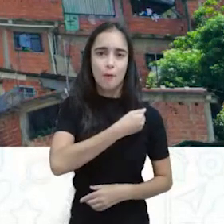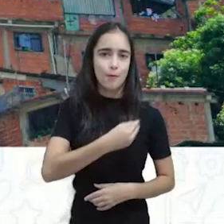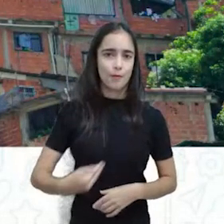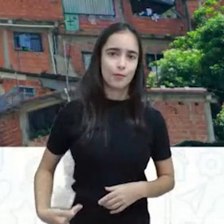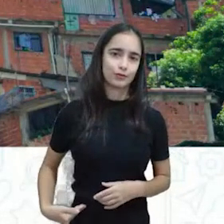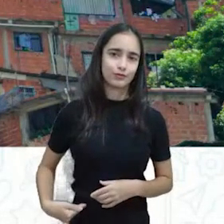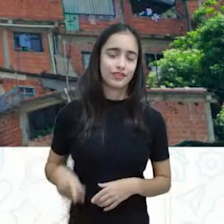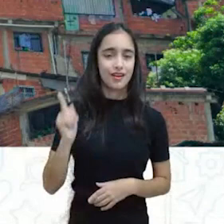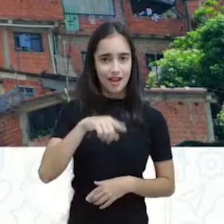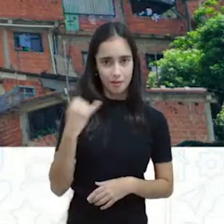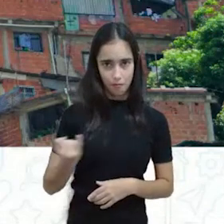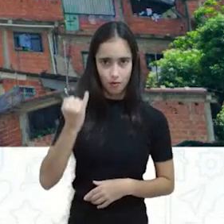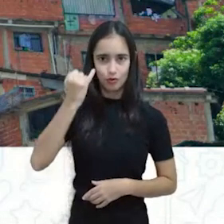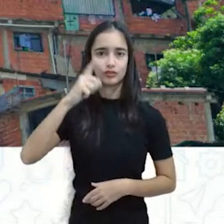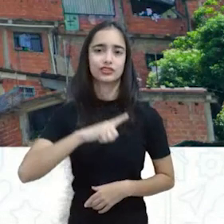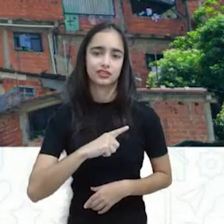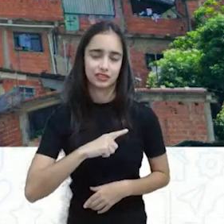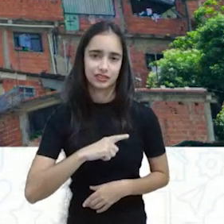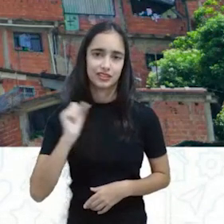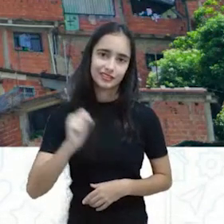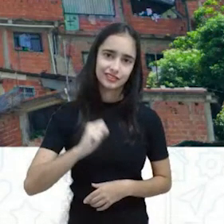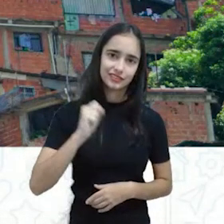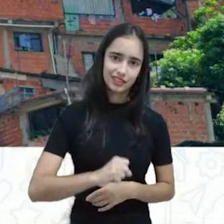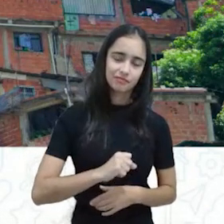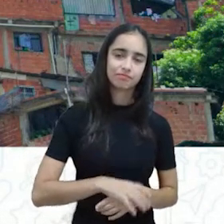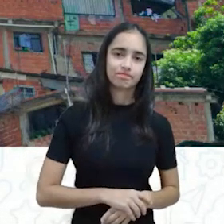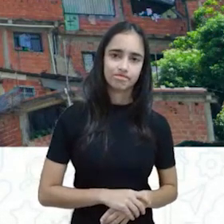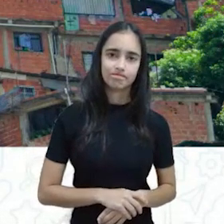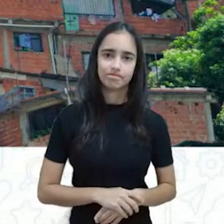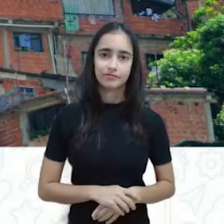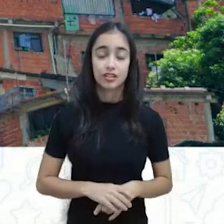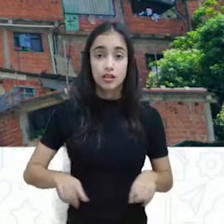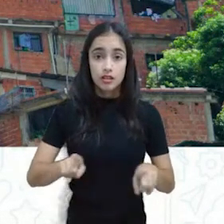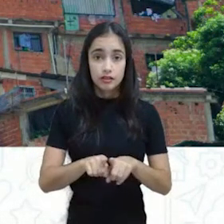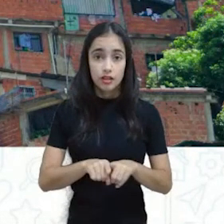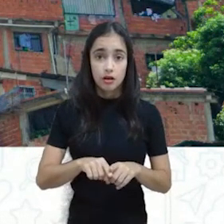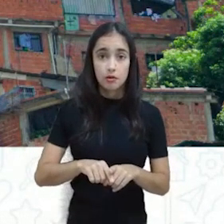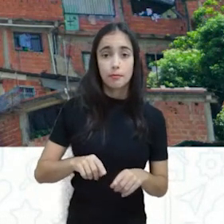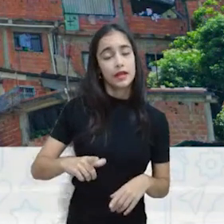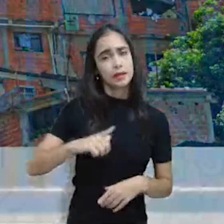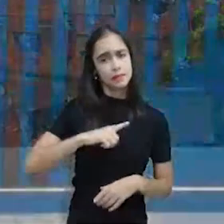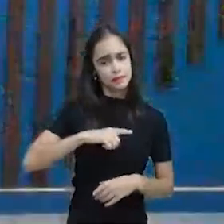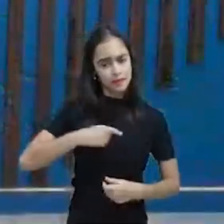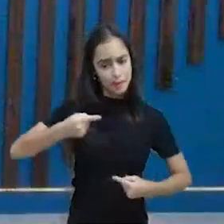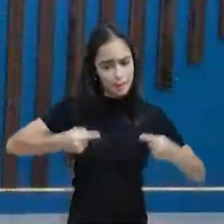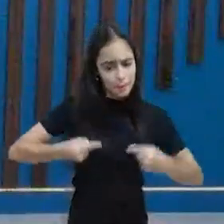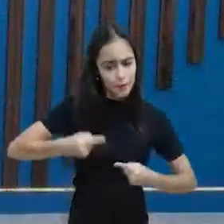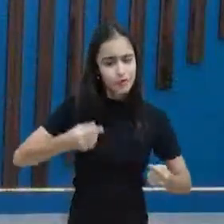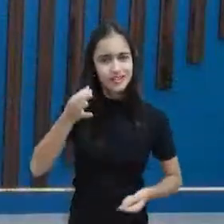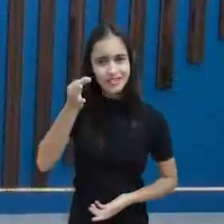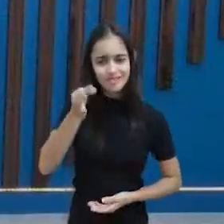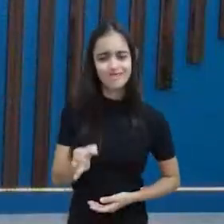tenha políticas públicas, é importante que se tenham políticas afirmativas, né, como forma de afirmar,